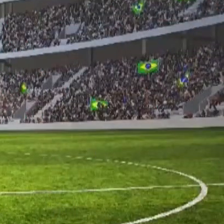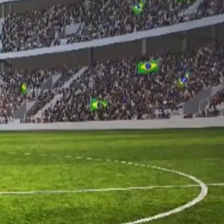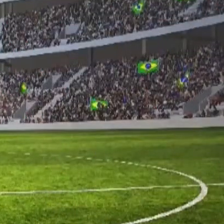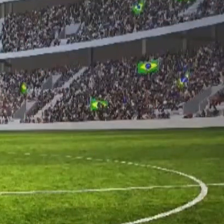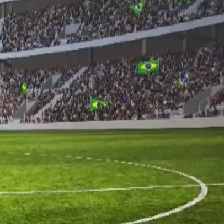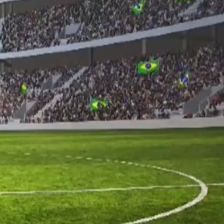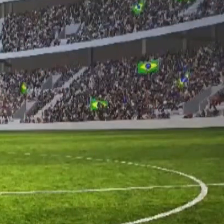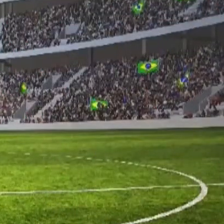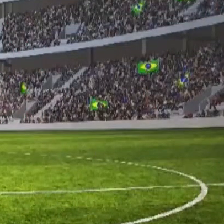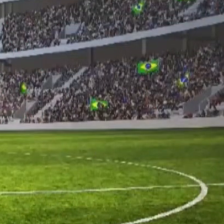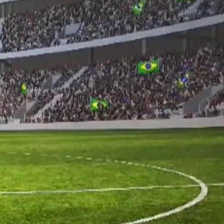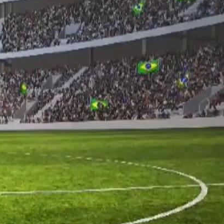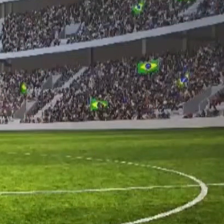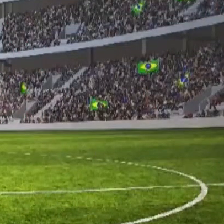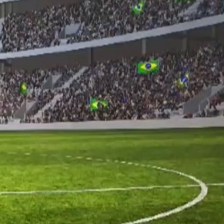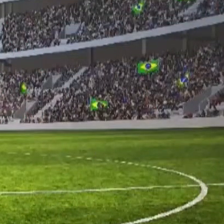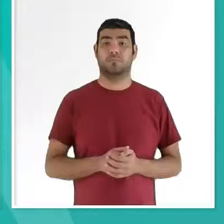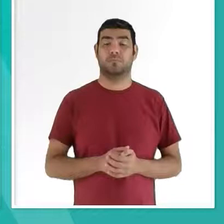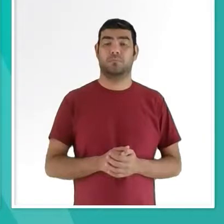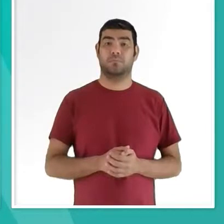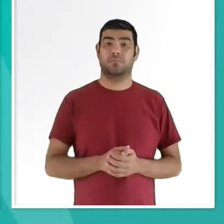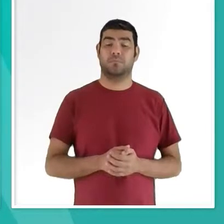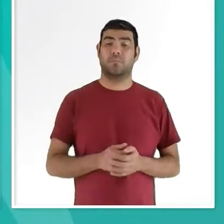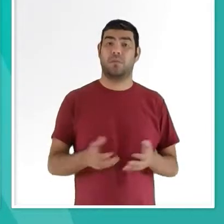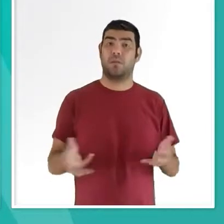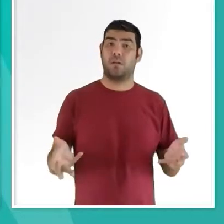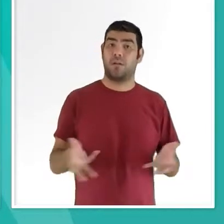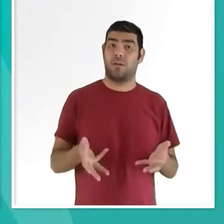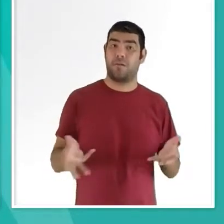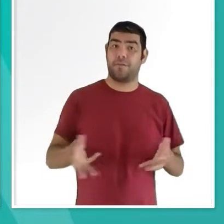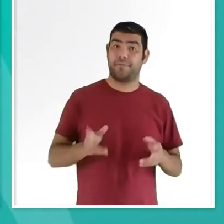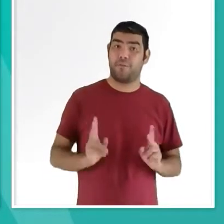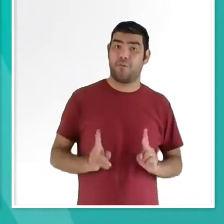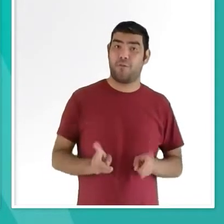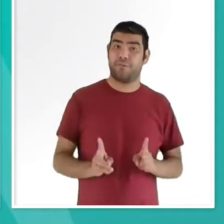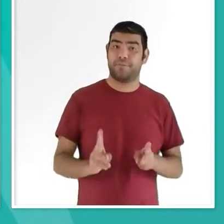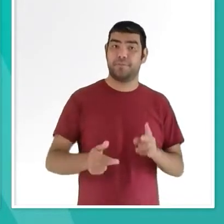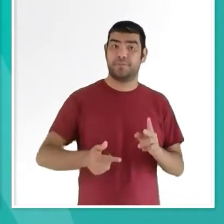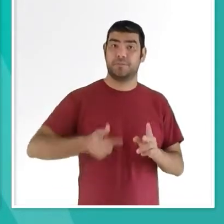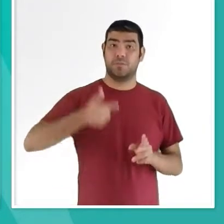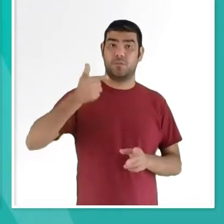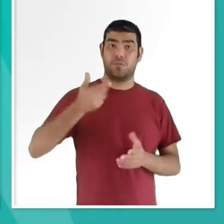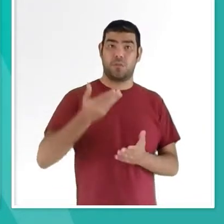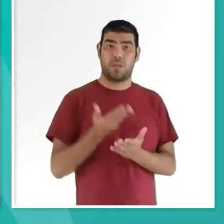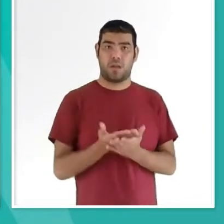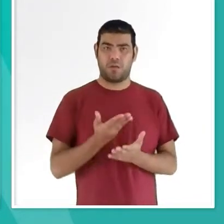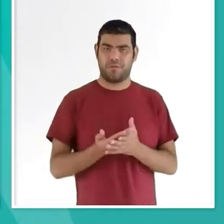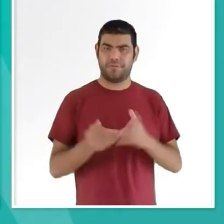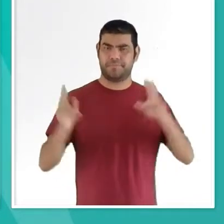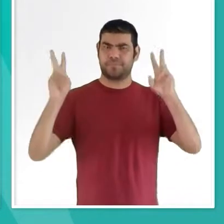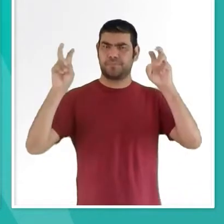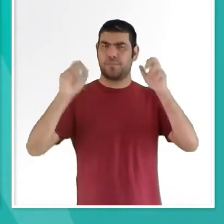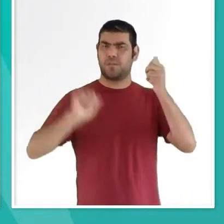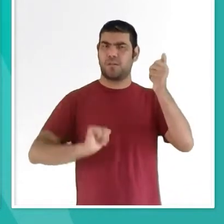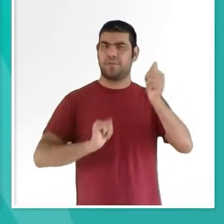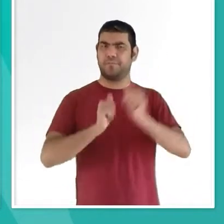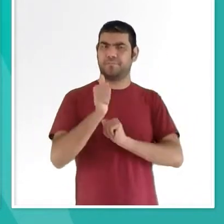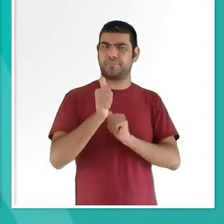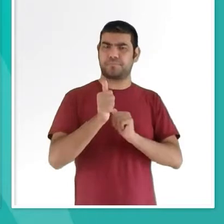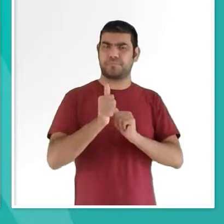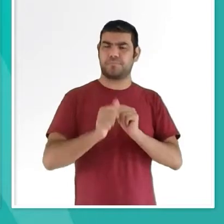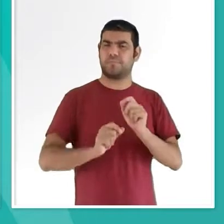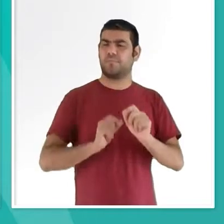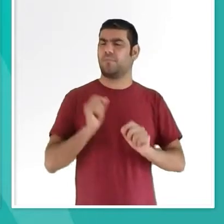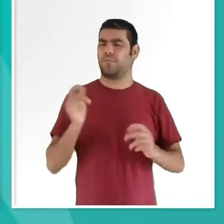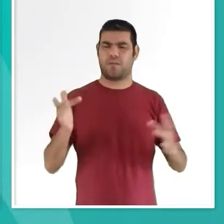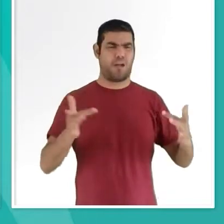E agora vamos continuar a nossa segunda aula falando sobre um esporte que é a paixão